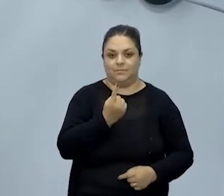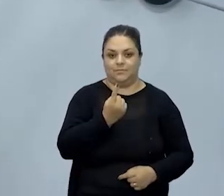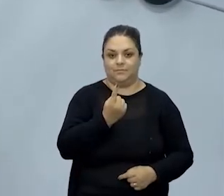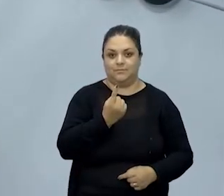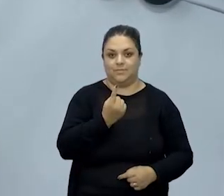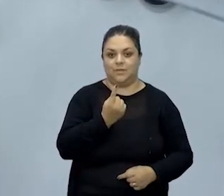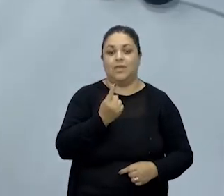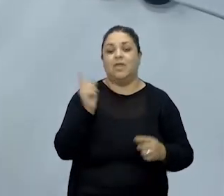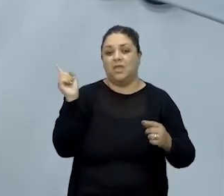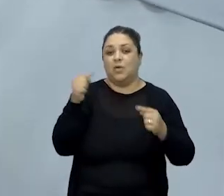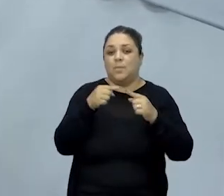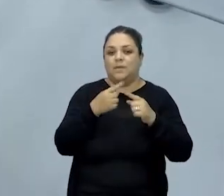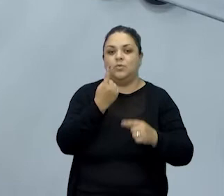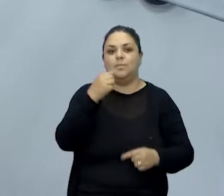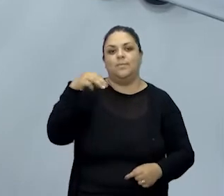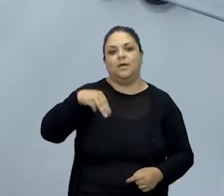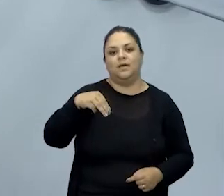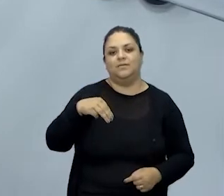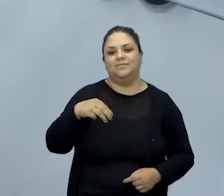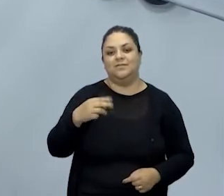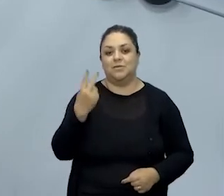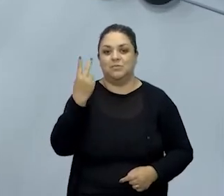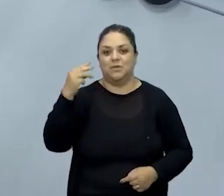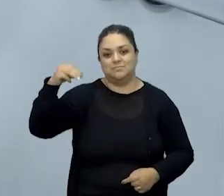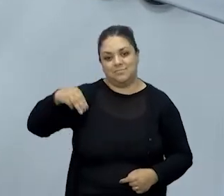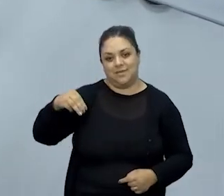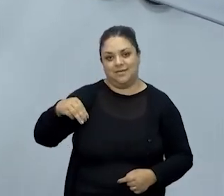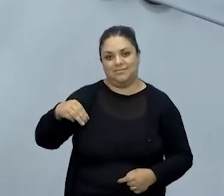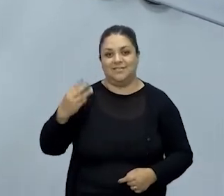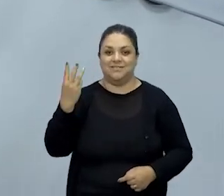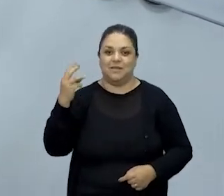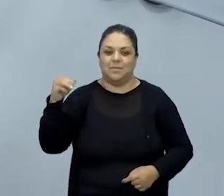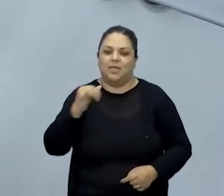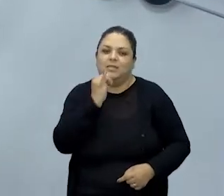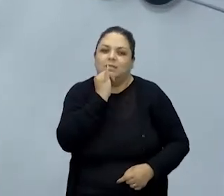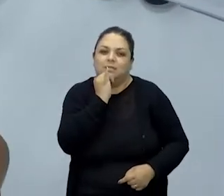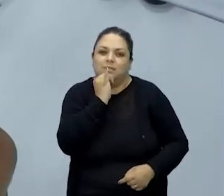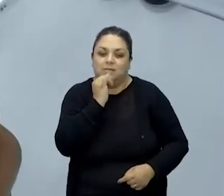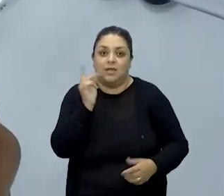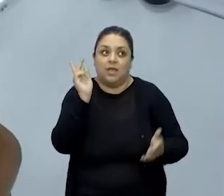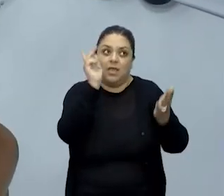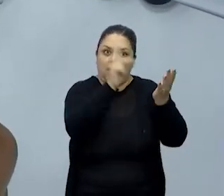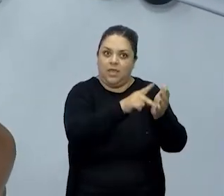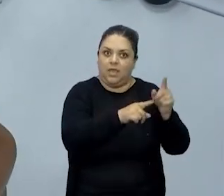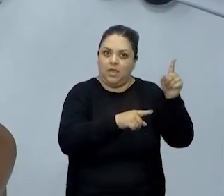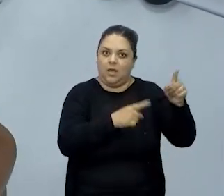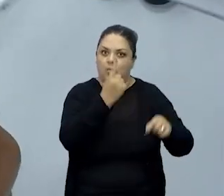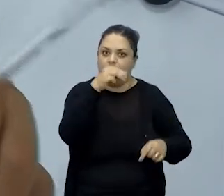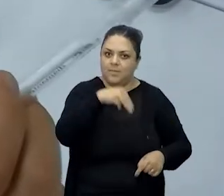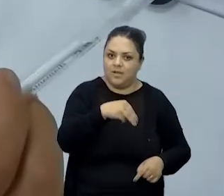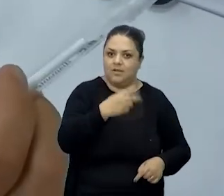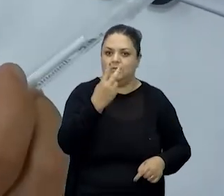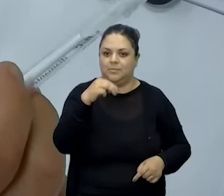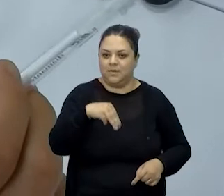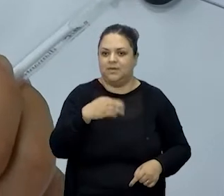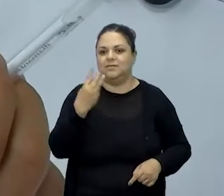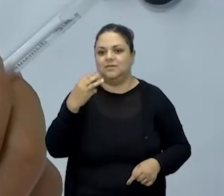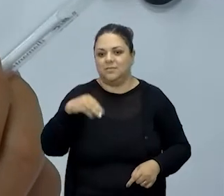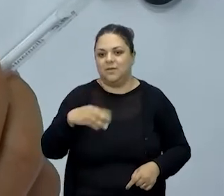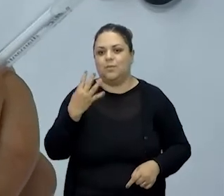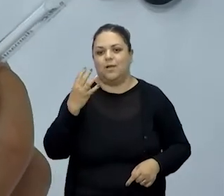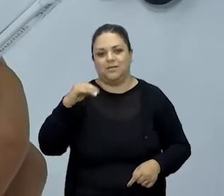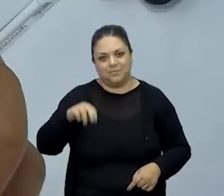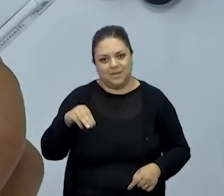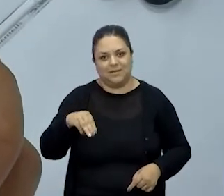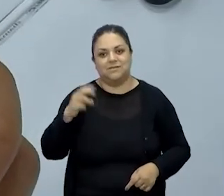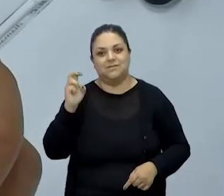no projeto real, 2 metros no projeto real, 3 metros no projeto real, 4 metros no projeto real e 5